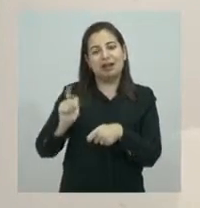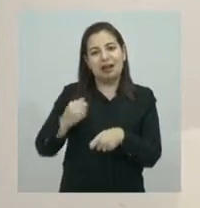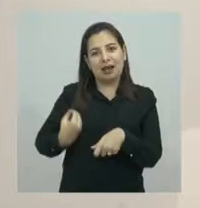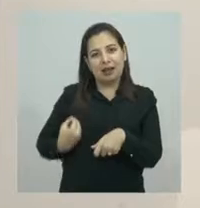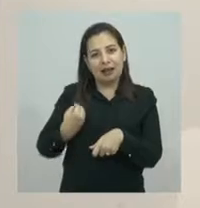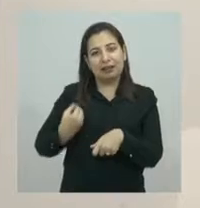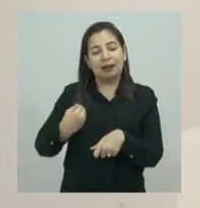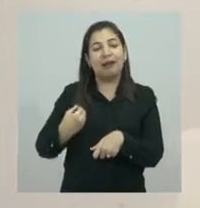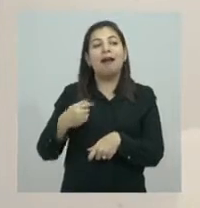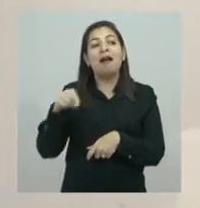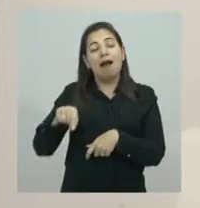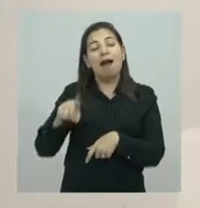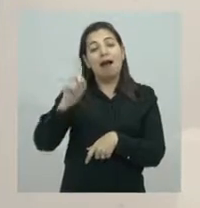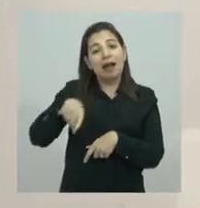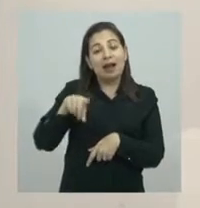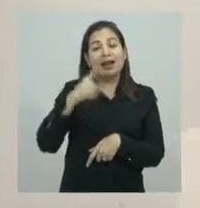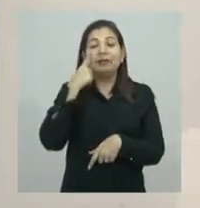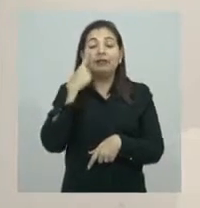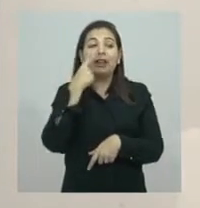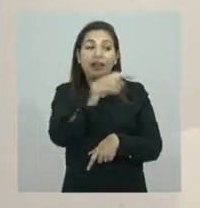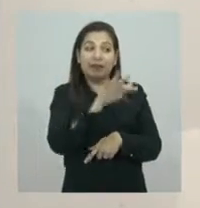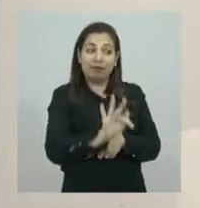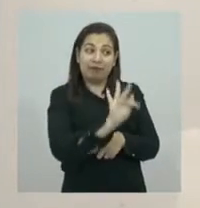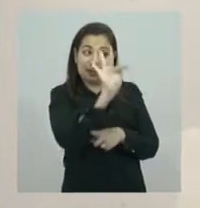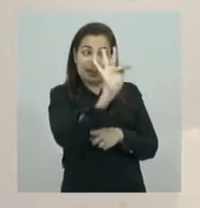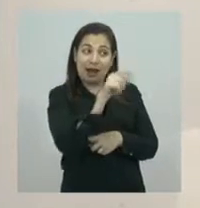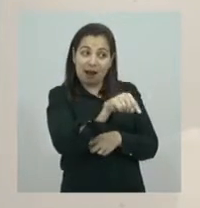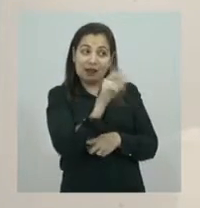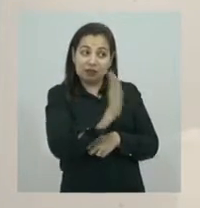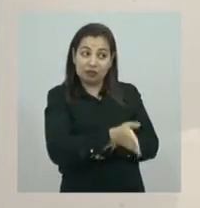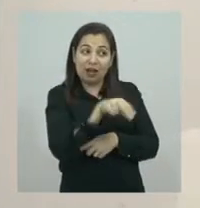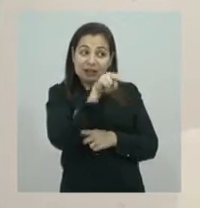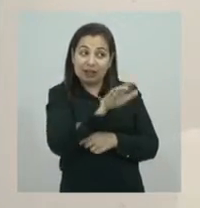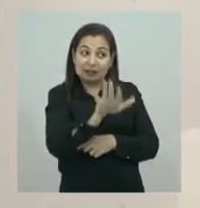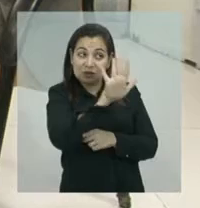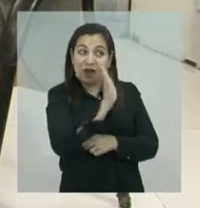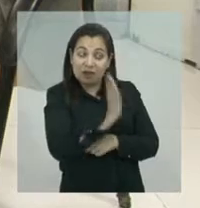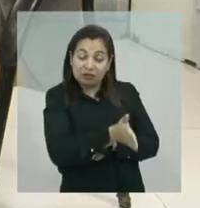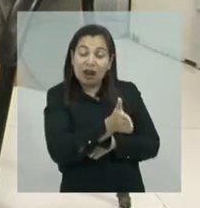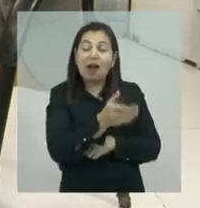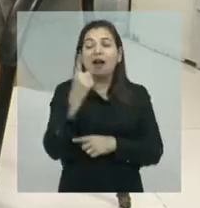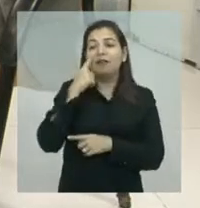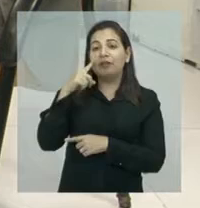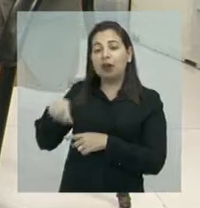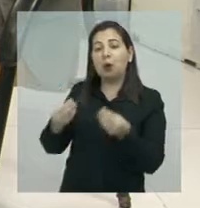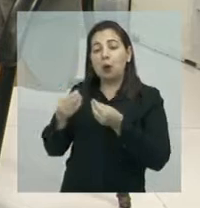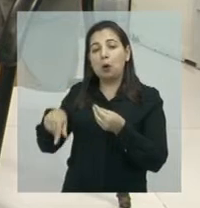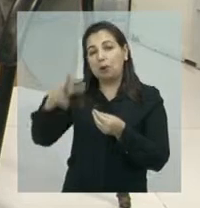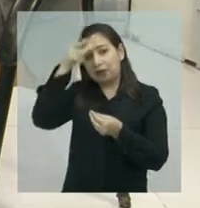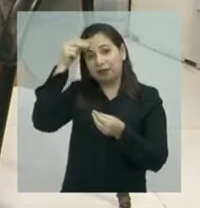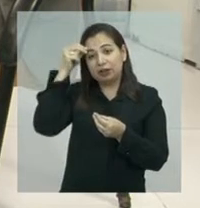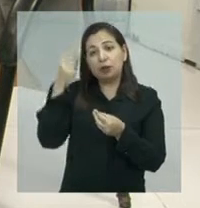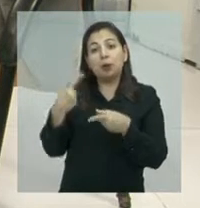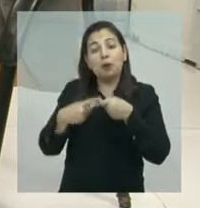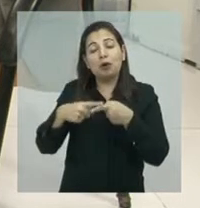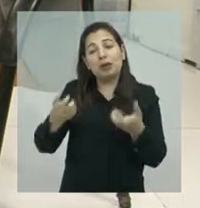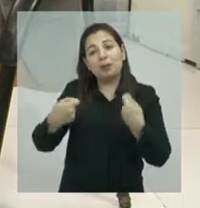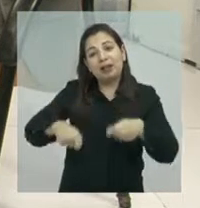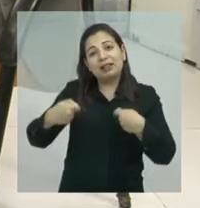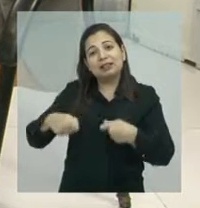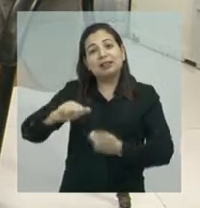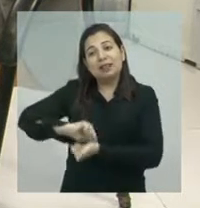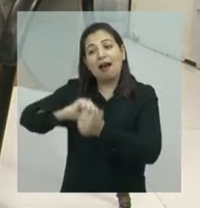se adequar essa lei federal a uma lei municipal. Uhum. Bom, pelo que eu entendo também, o Estatuto sendo